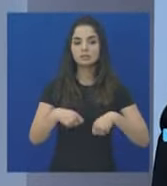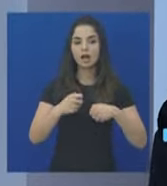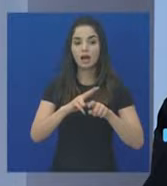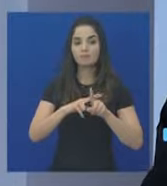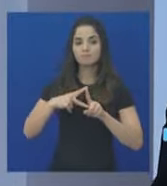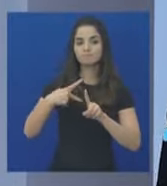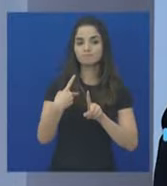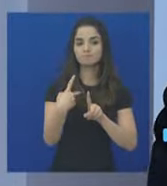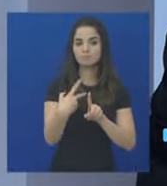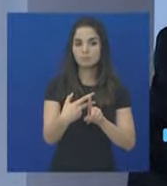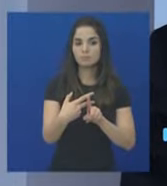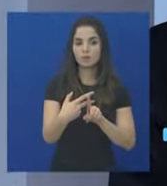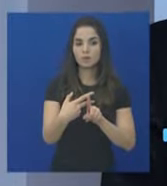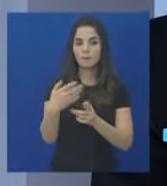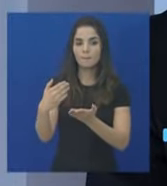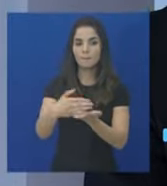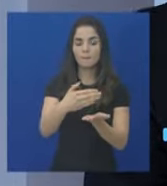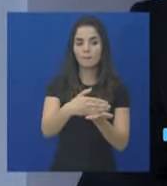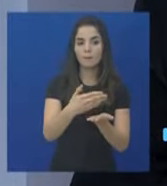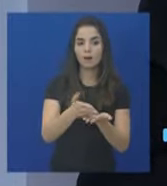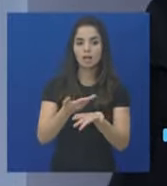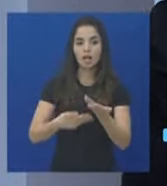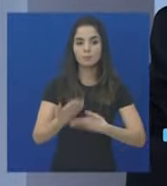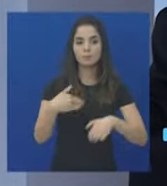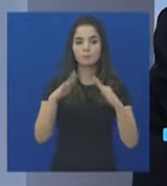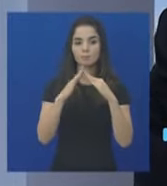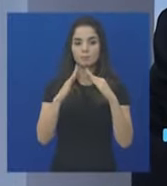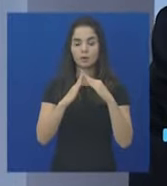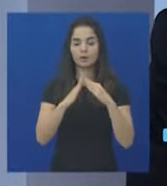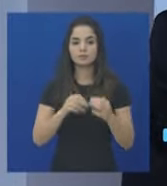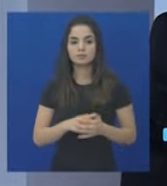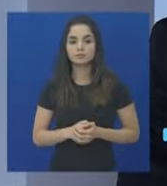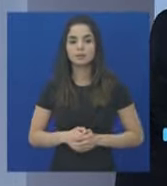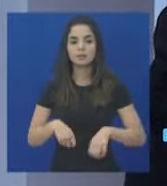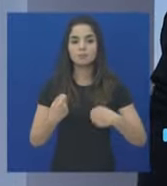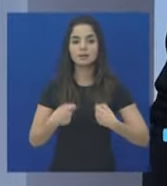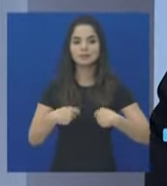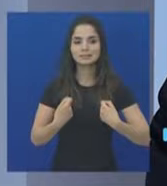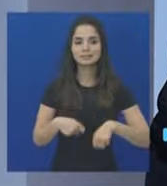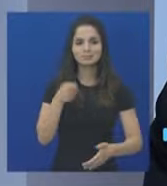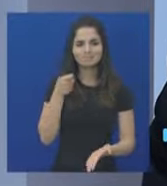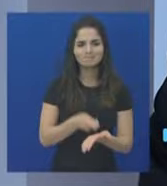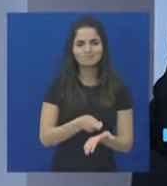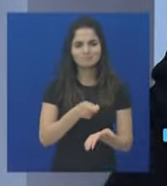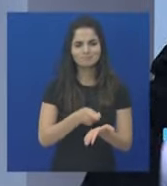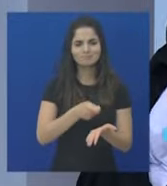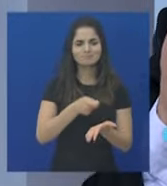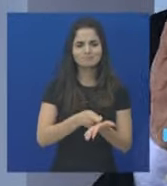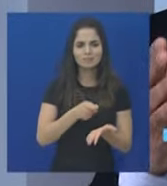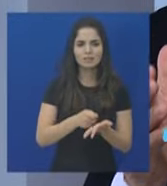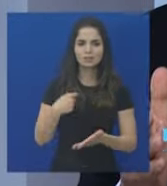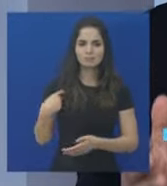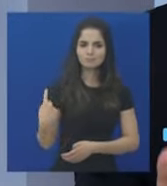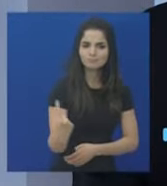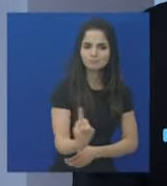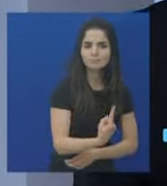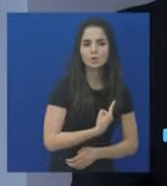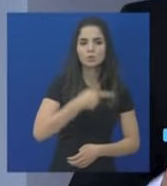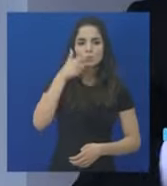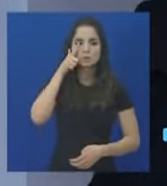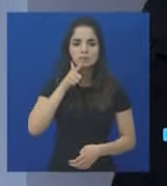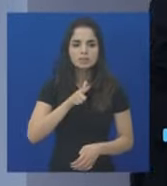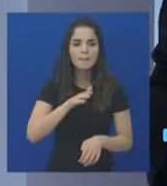questão do imposto de transmissão de bens de imóveis. Precisamos fazer uma campanha para que a gente possa emplacar mais carro